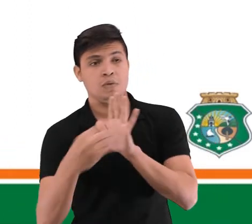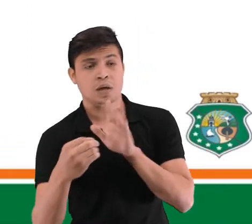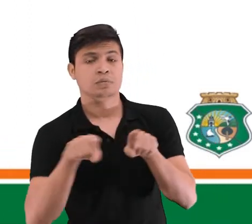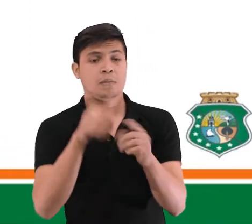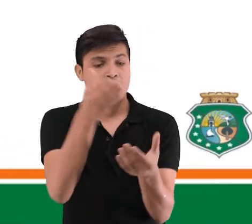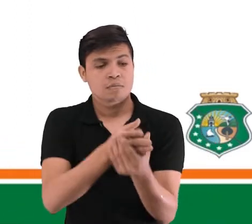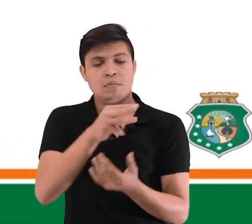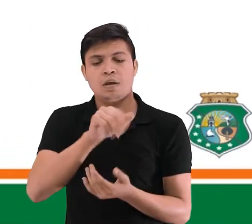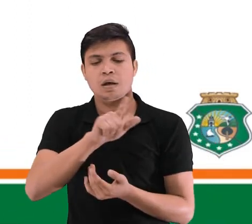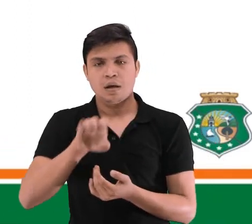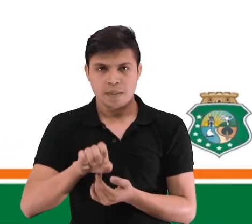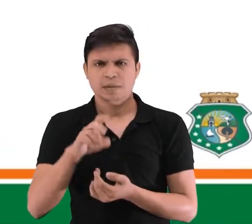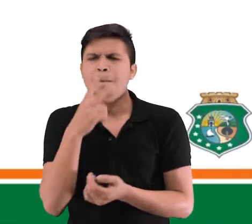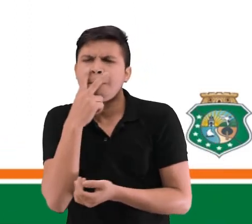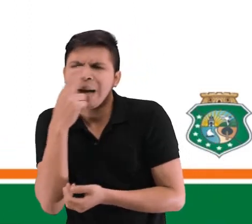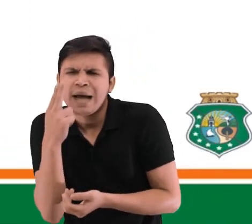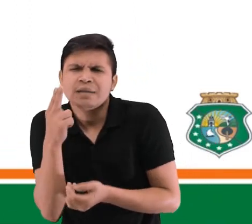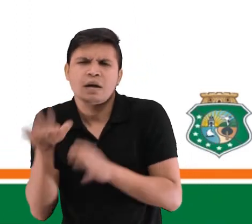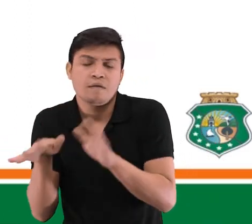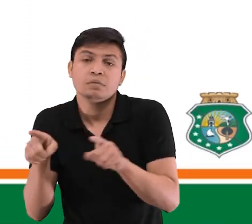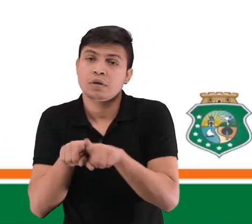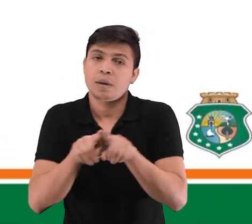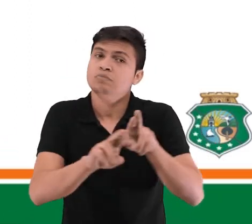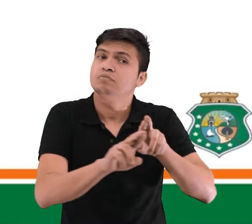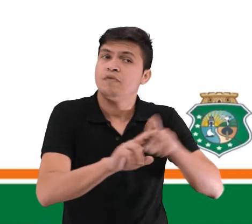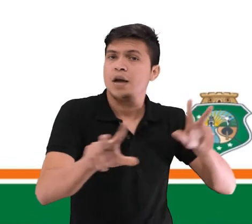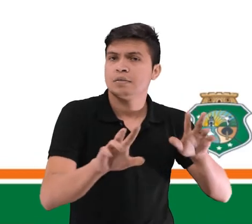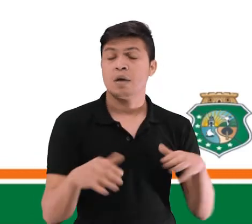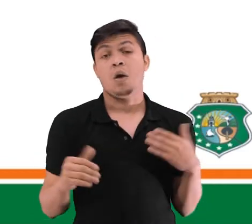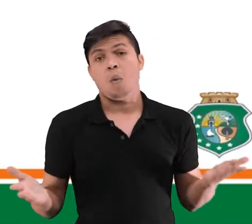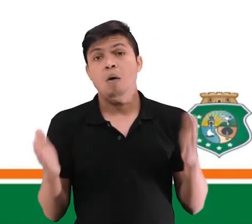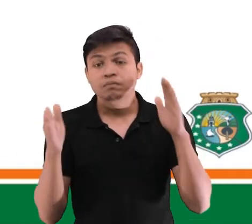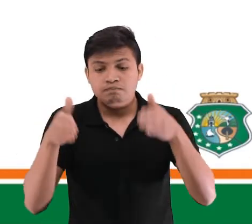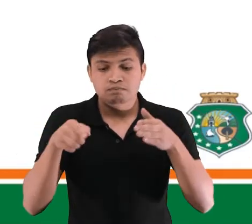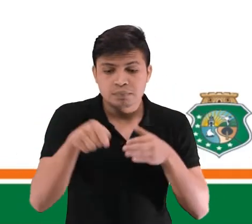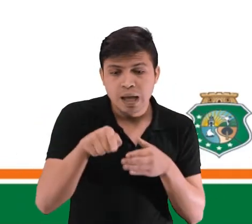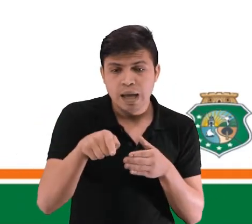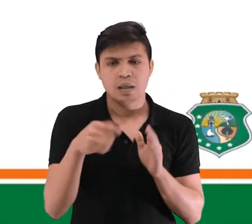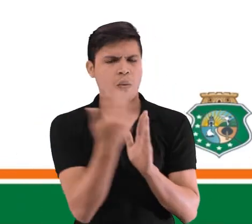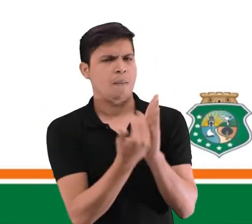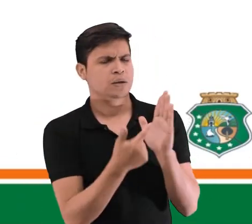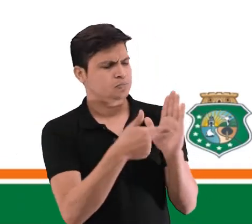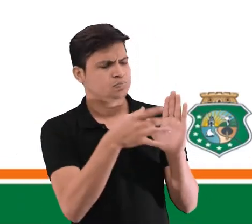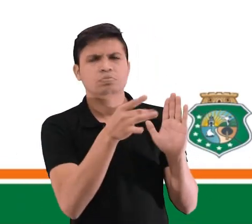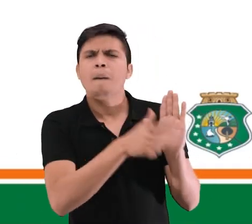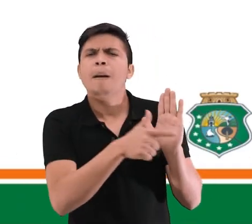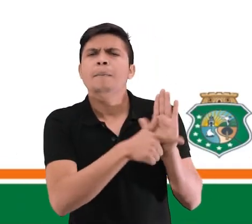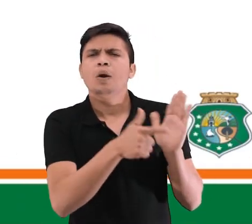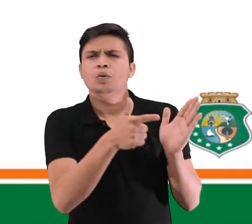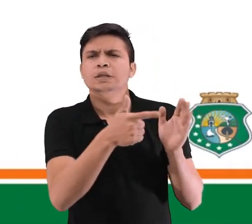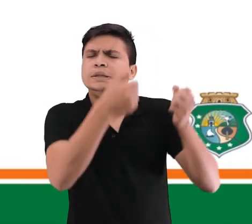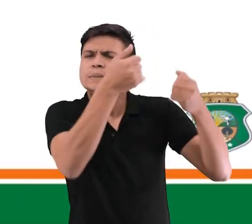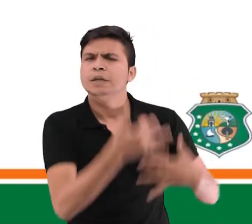muitas diferenças. Seja qual for o caso, o manual da placa de CPU